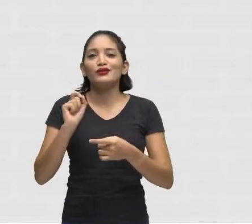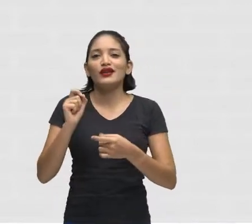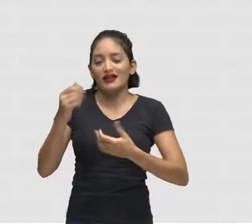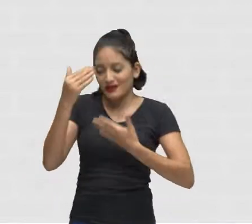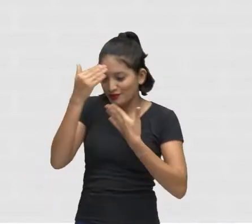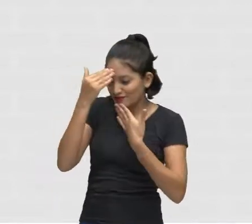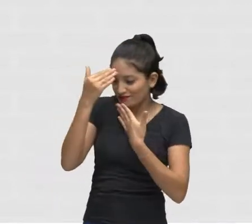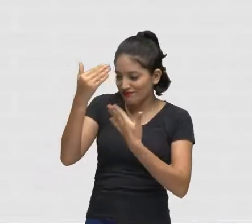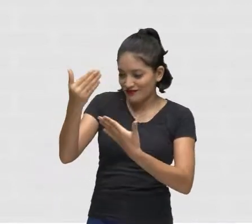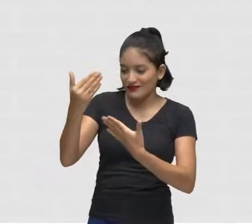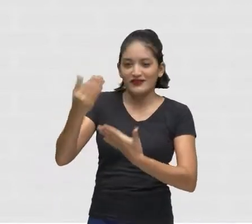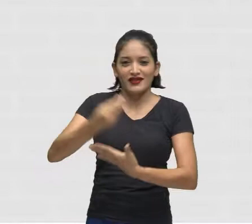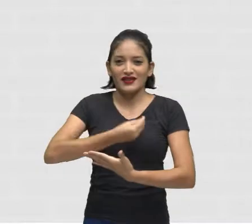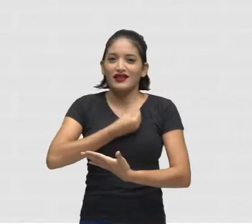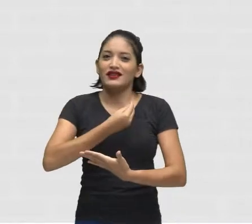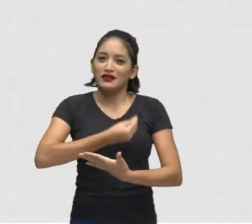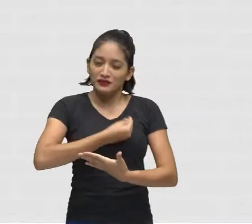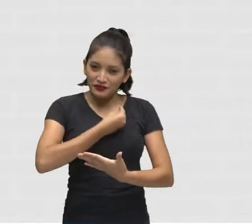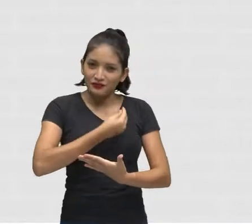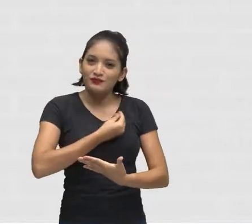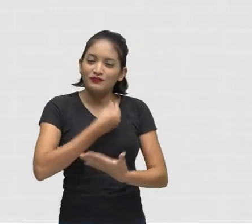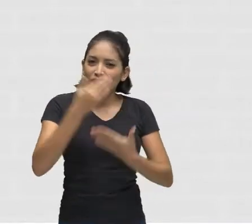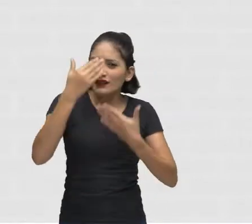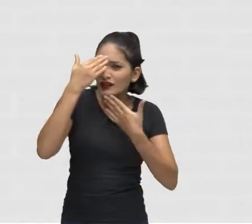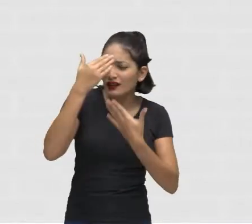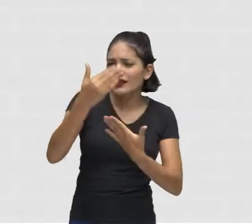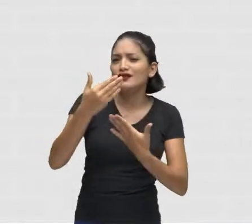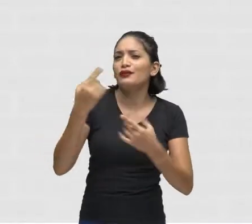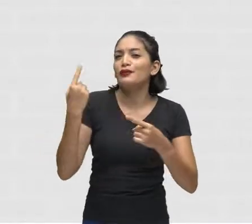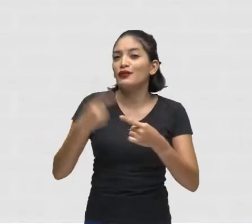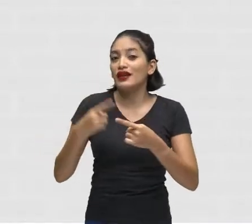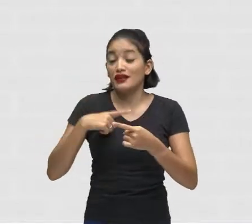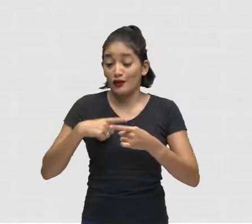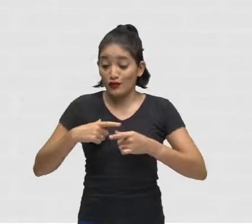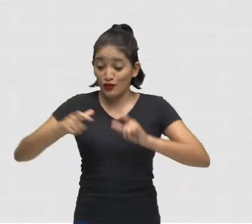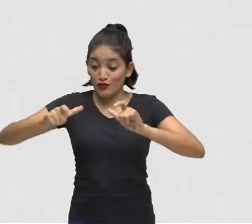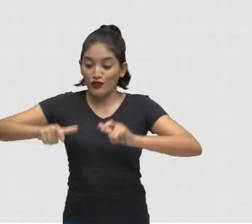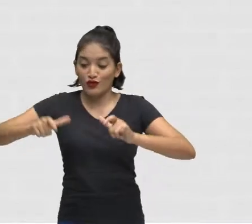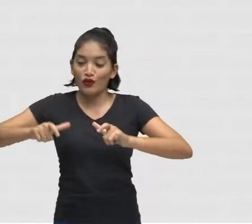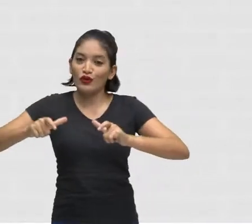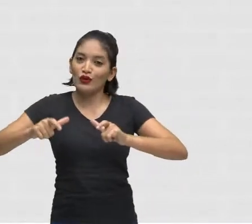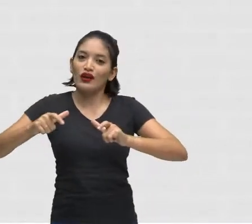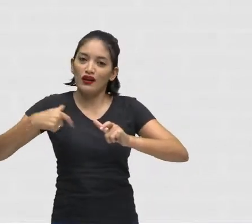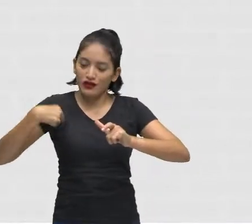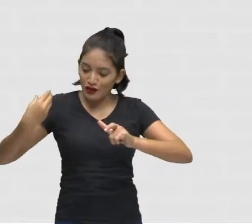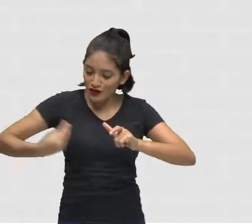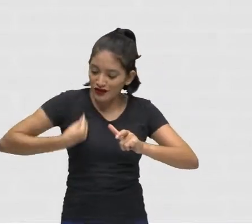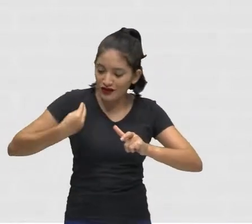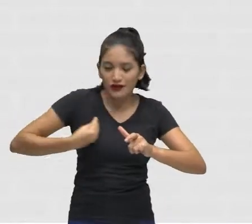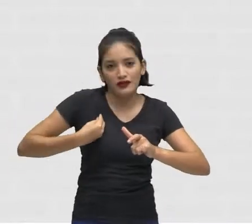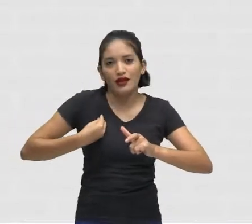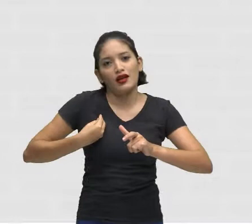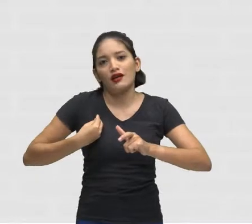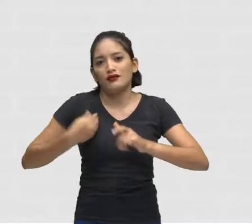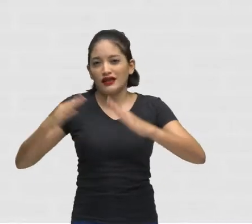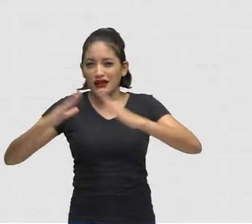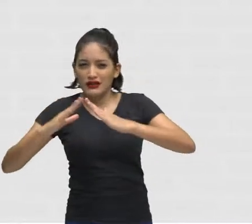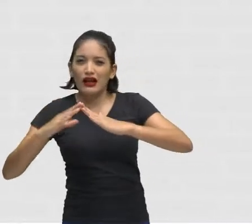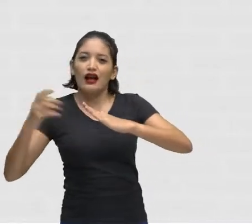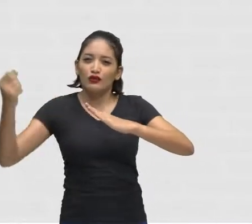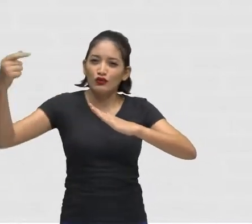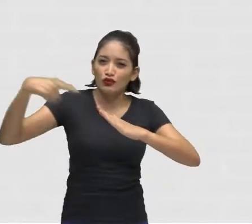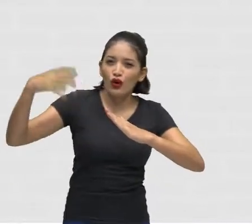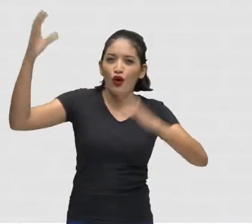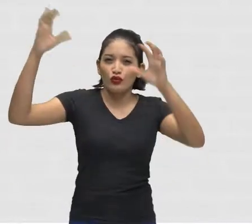à vida, né? Gratidão por termos um lugar onde nós nos abrigamos do sol e da chuva, nós